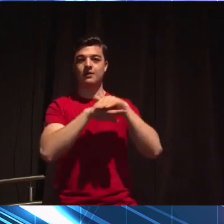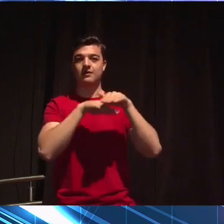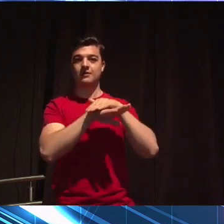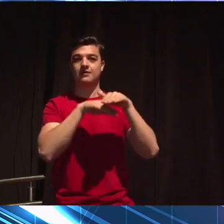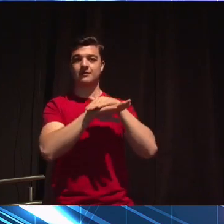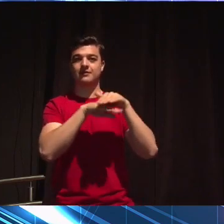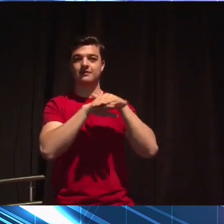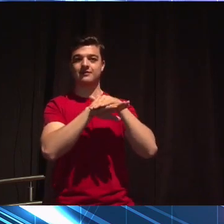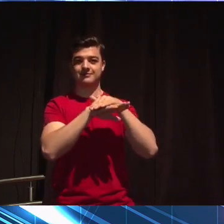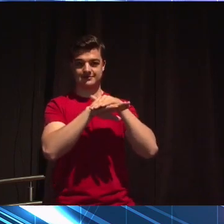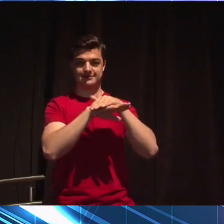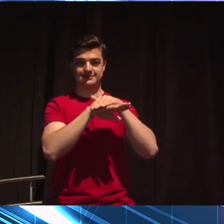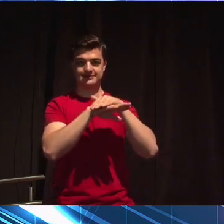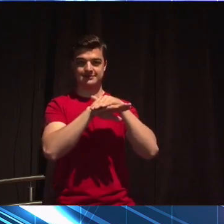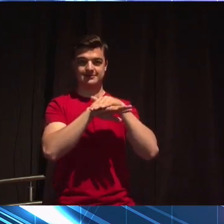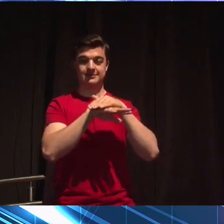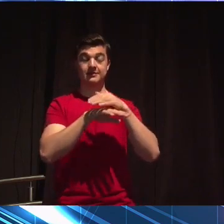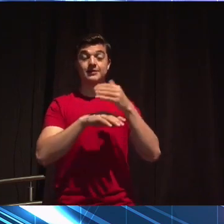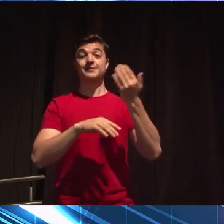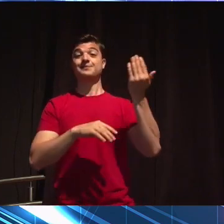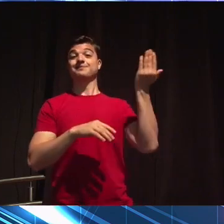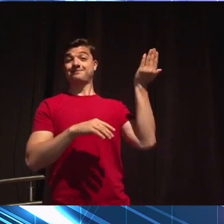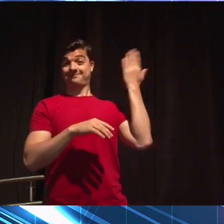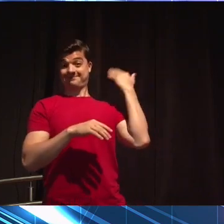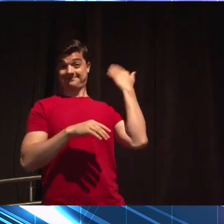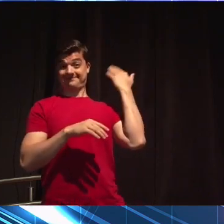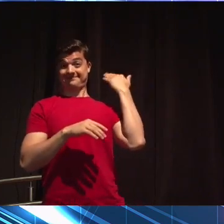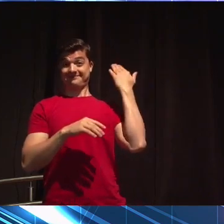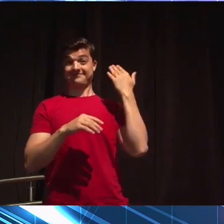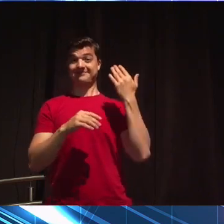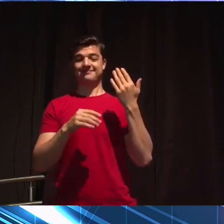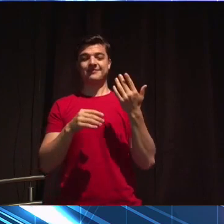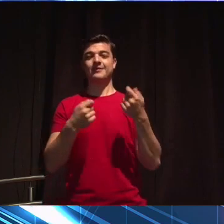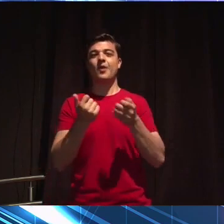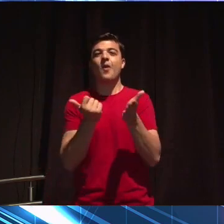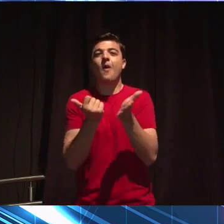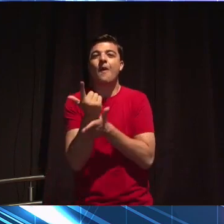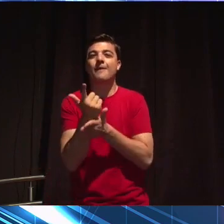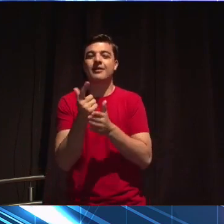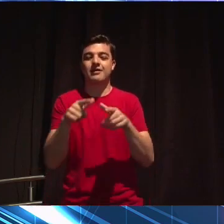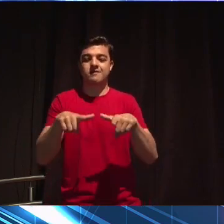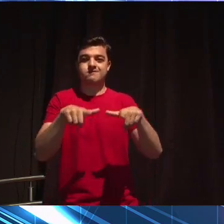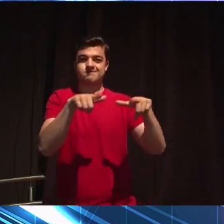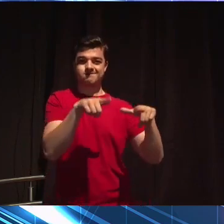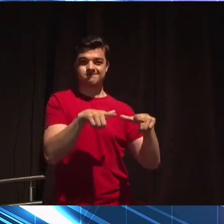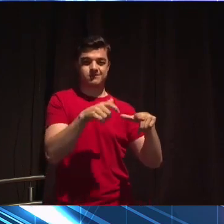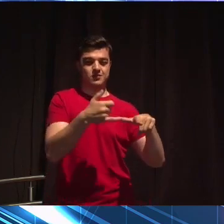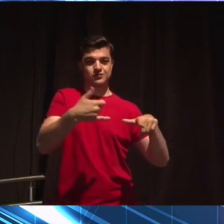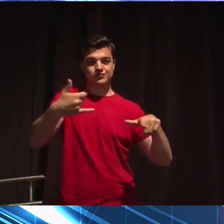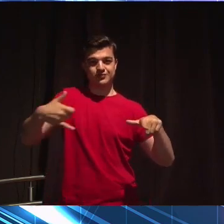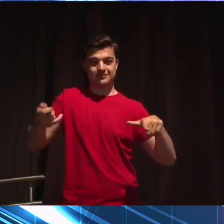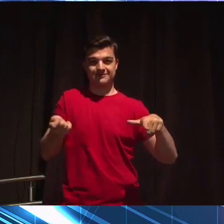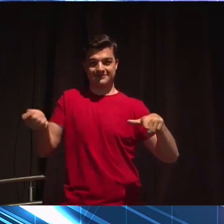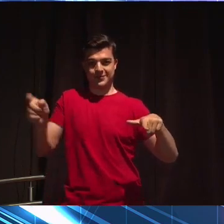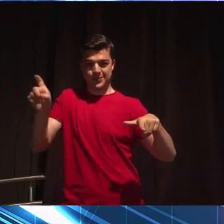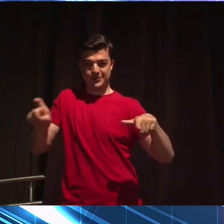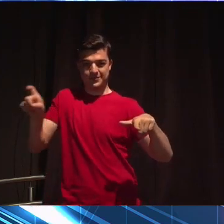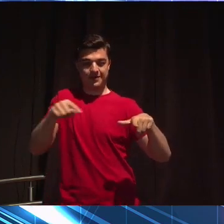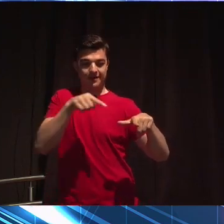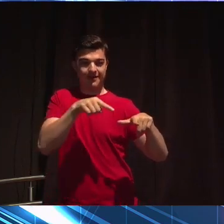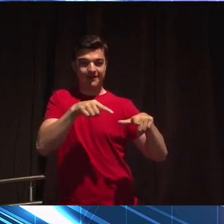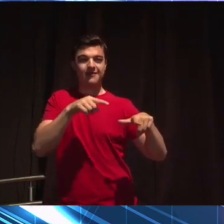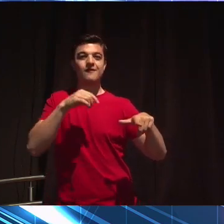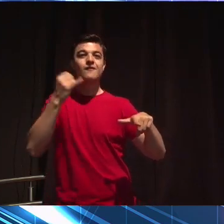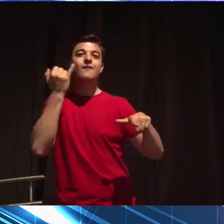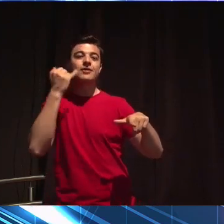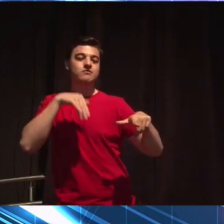dispositivo externo de armazenamento, e hoje em dia, armazenamento é algo quase de graça, né? Eu digo quase de graça pelo seguinte, quando você usa sempre que você